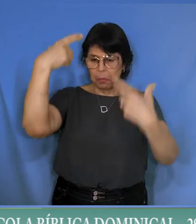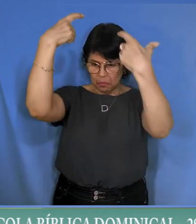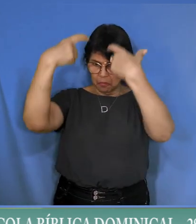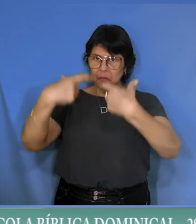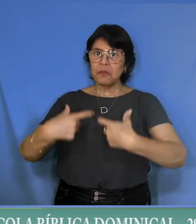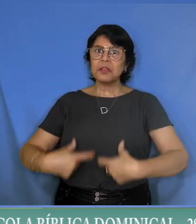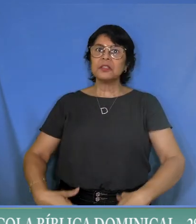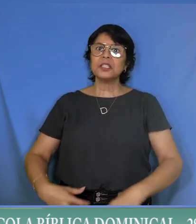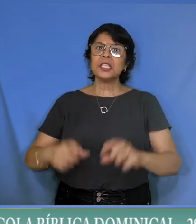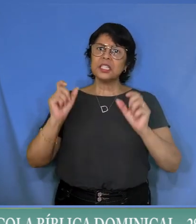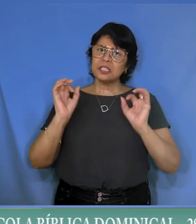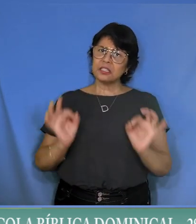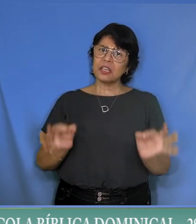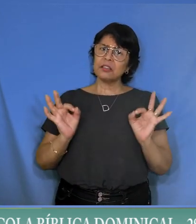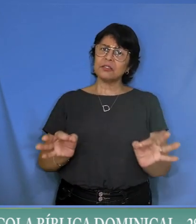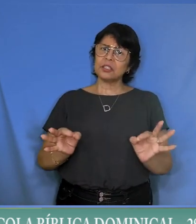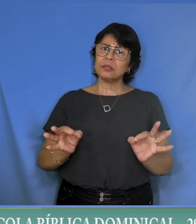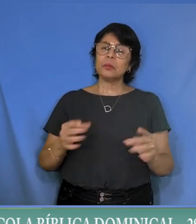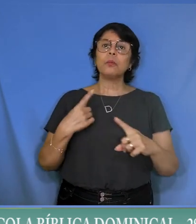do céu,